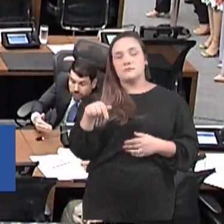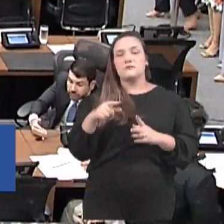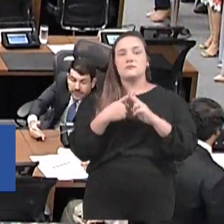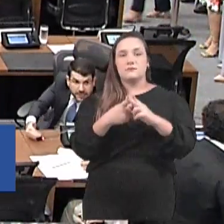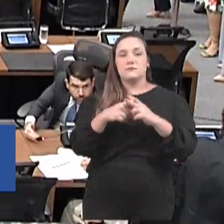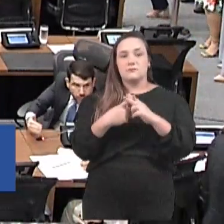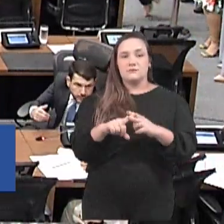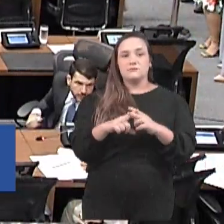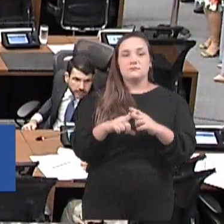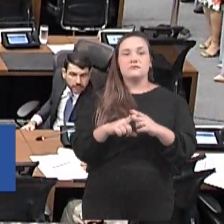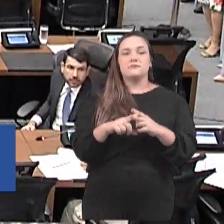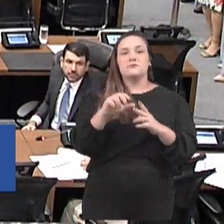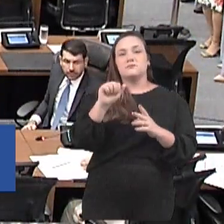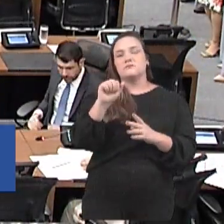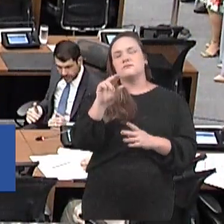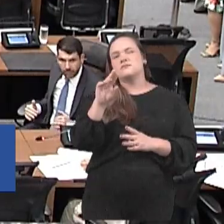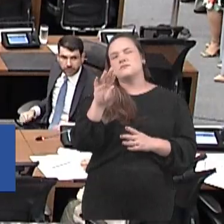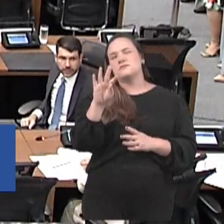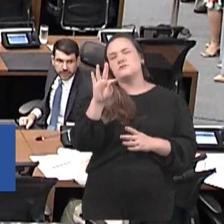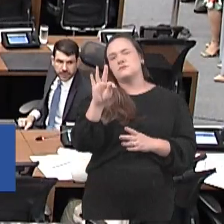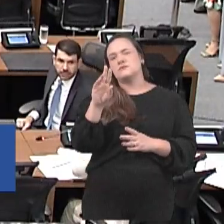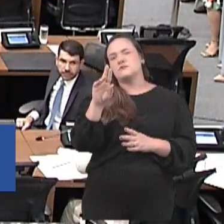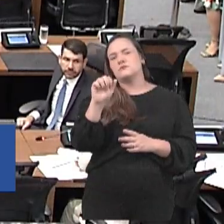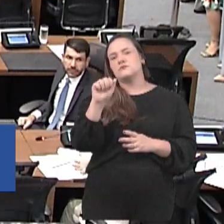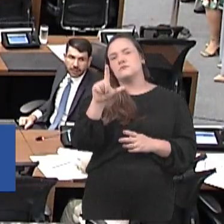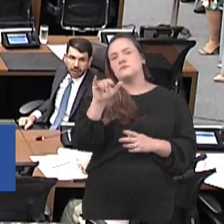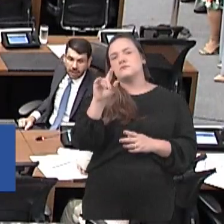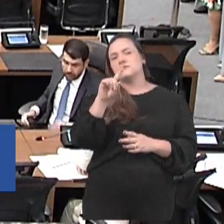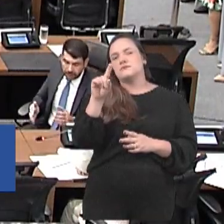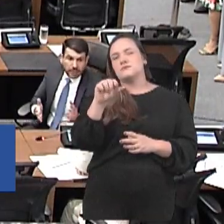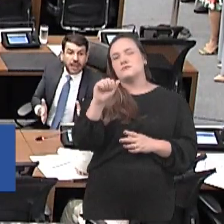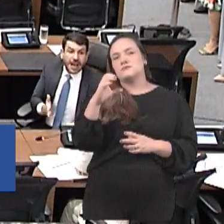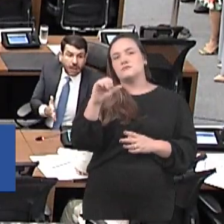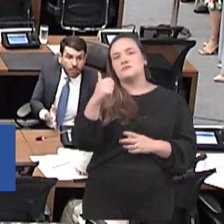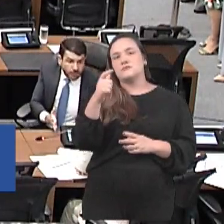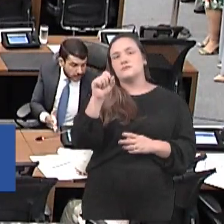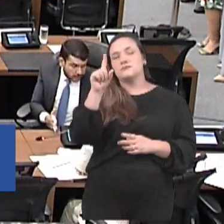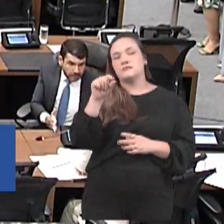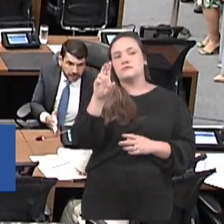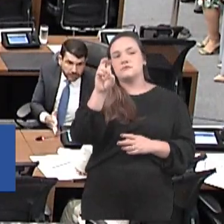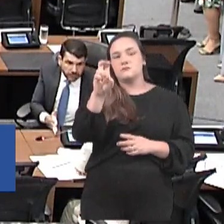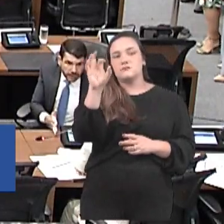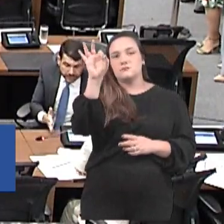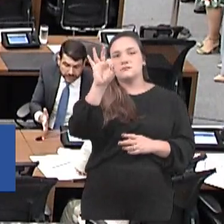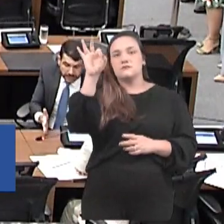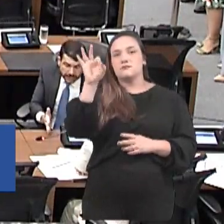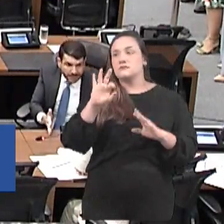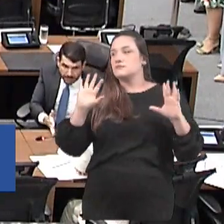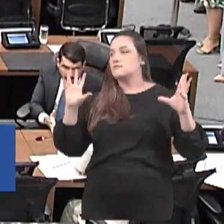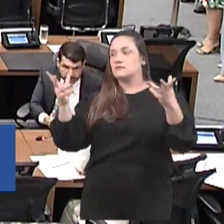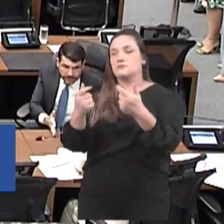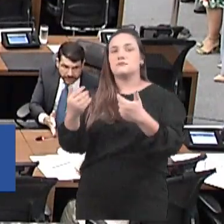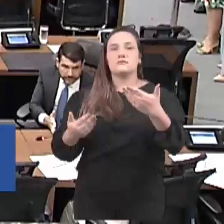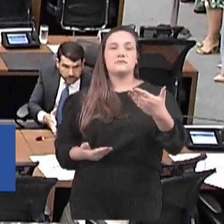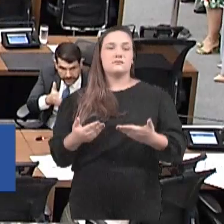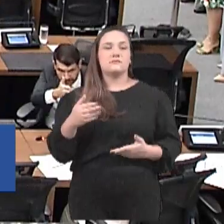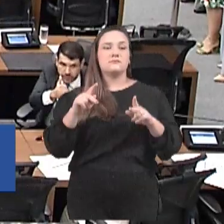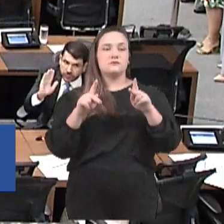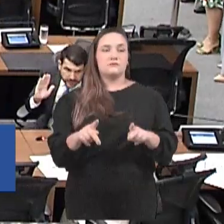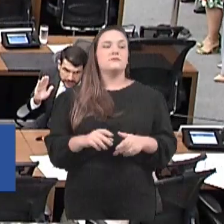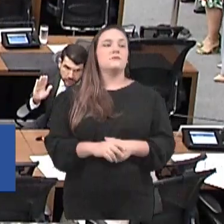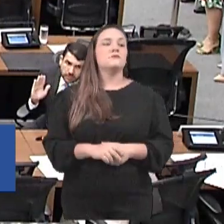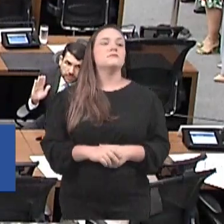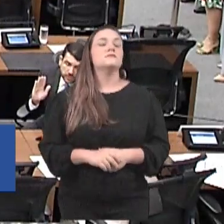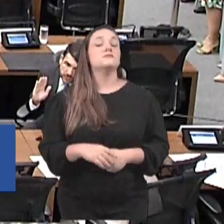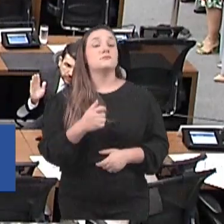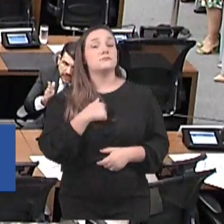inclusive, com o índice de 5% para todos os servidores do Estado, estava até